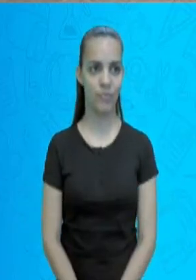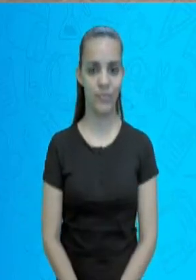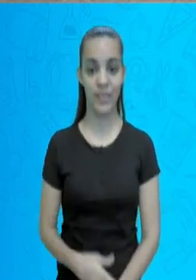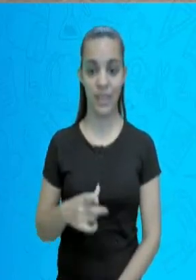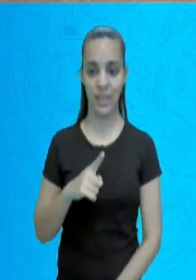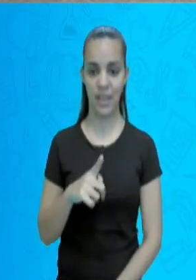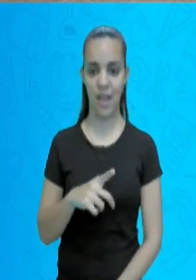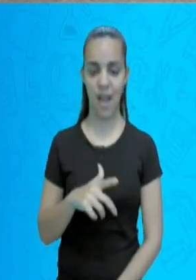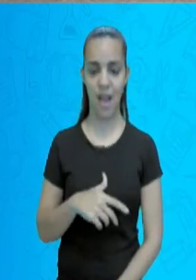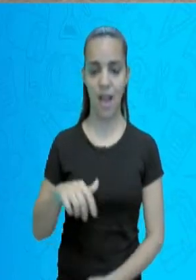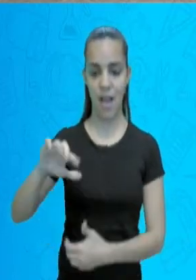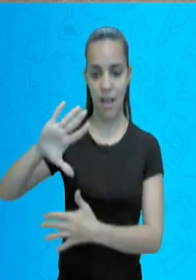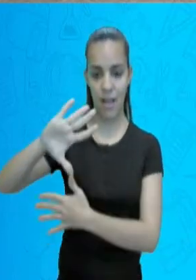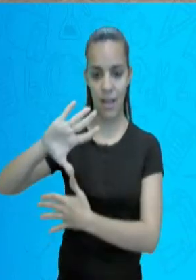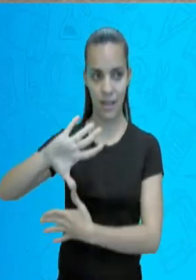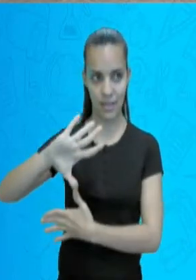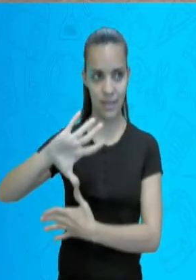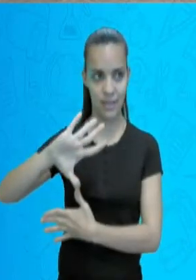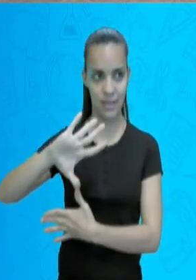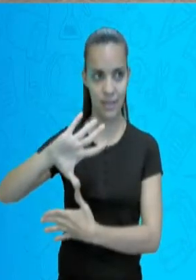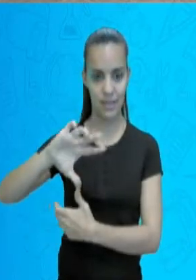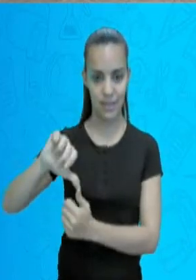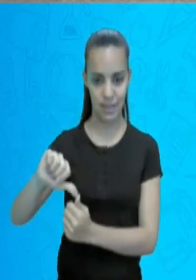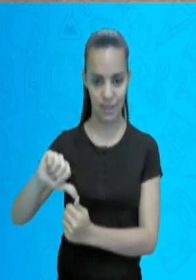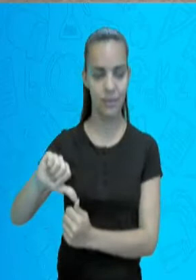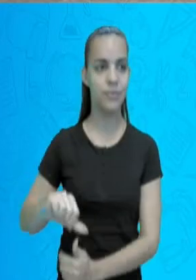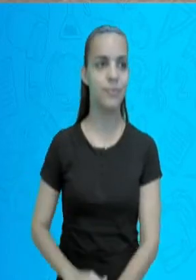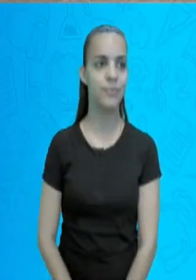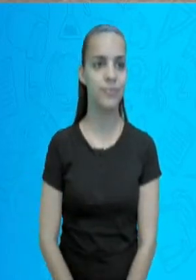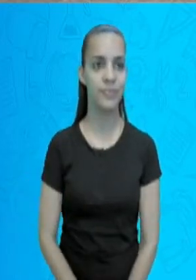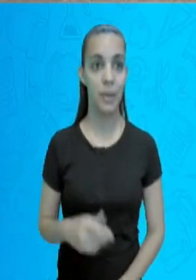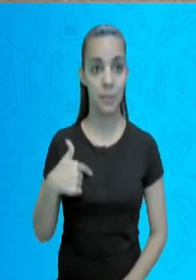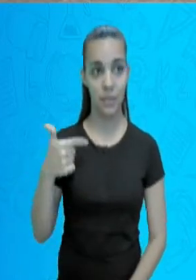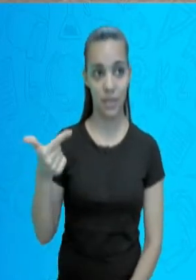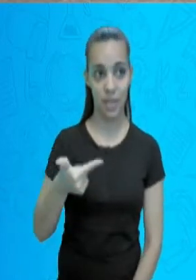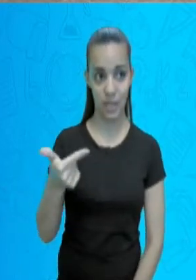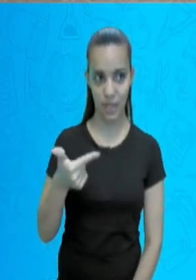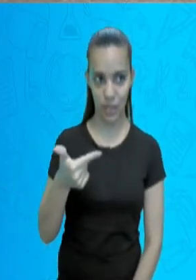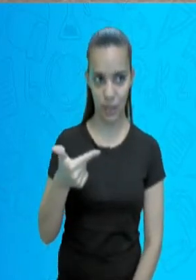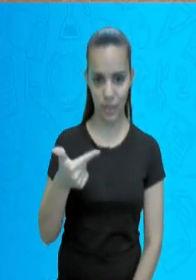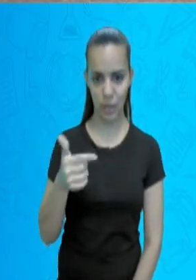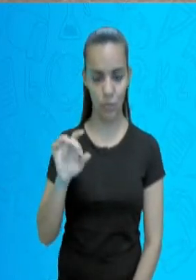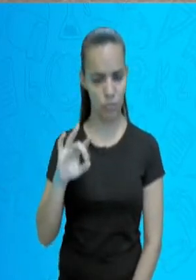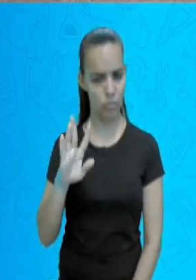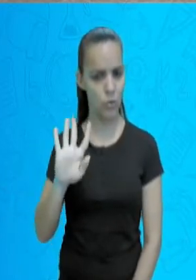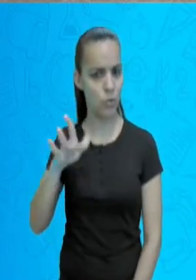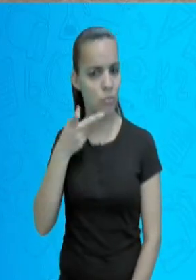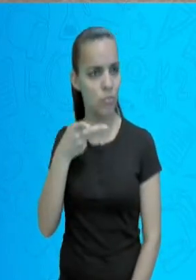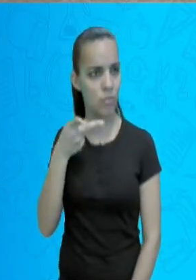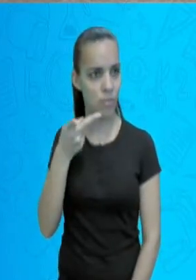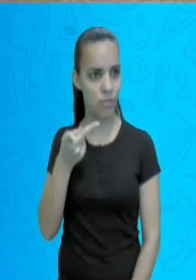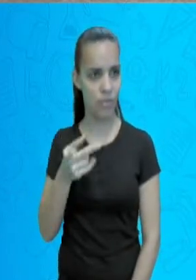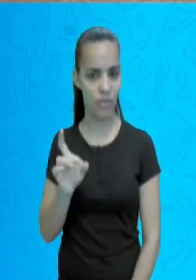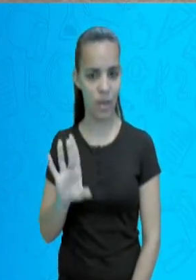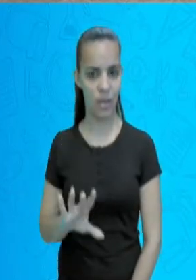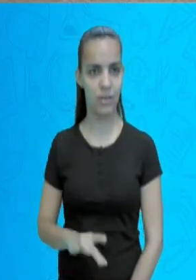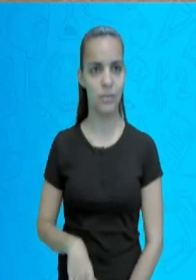Ásia, ok? O segundo maior, mas só em extensão, a